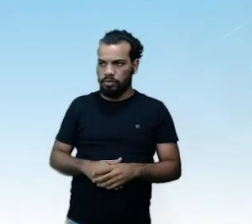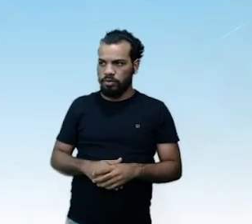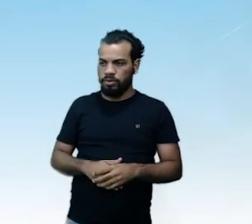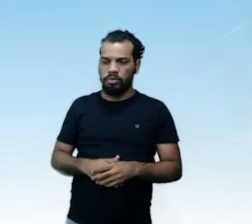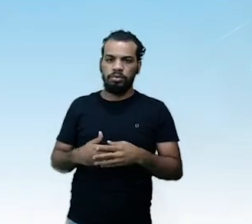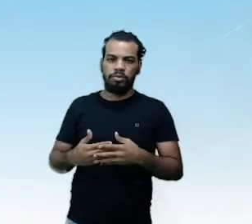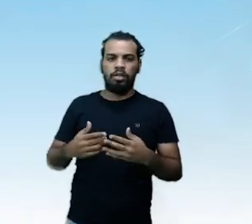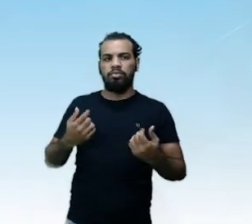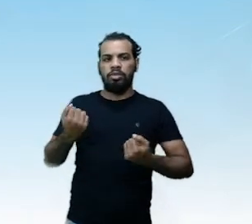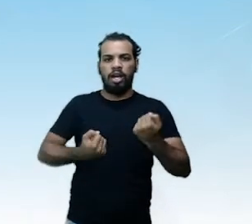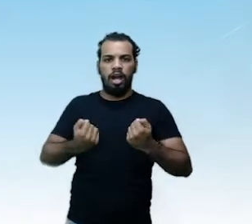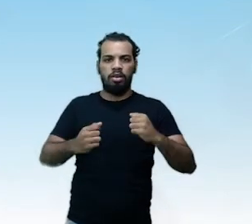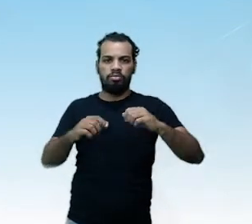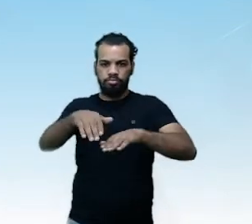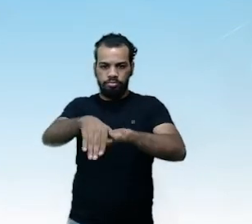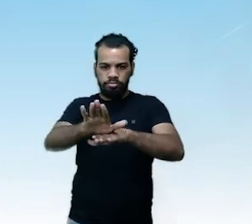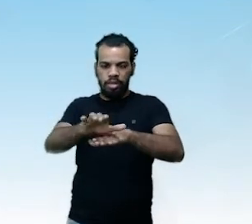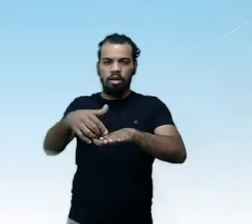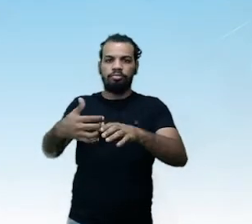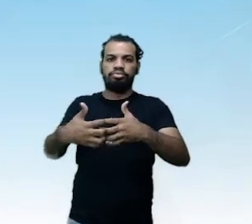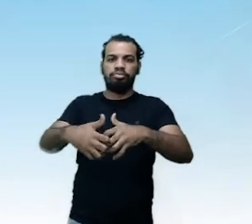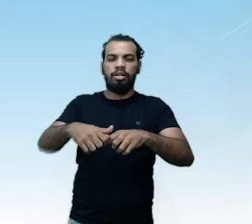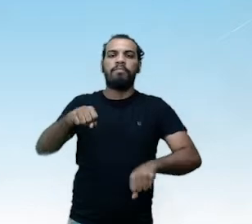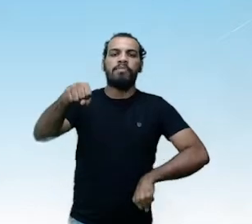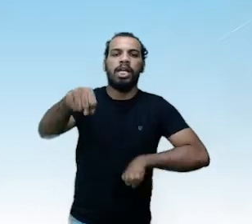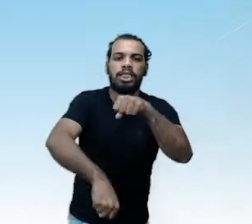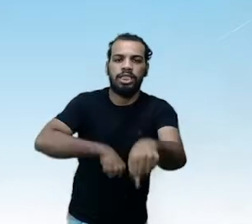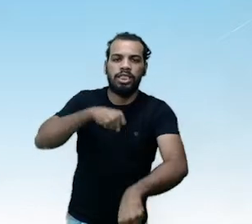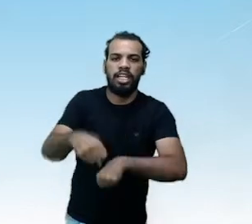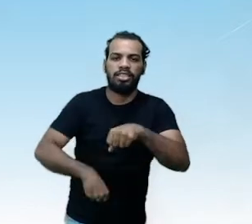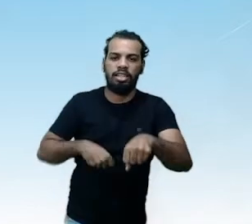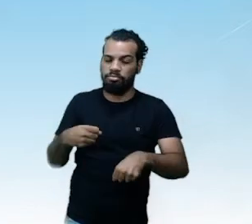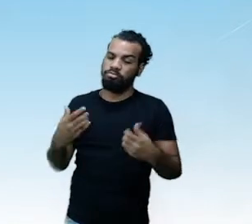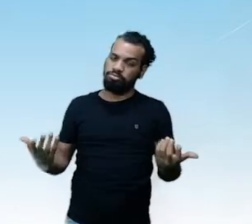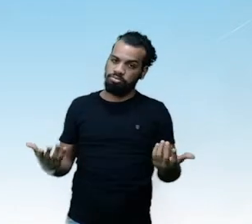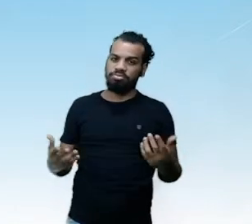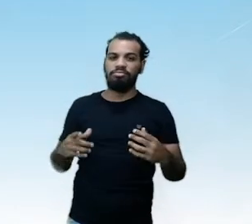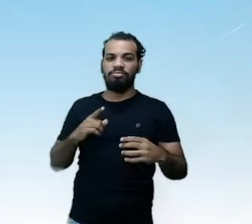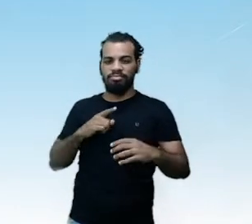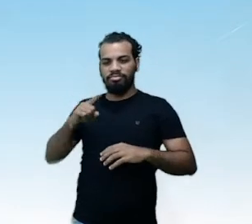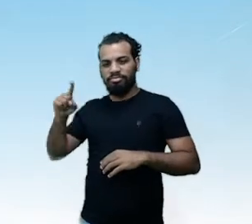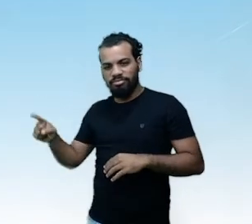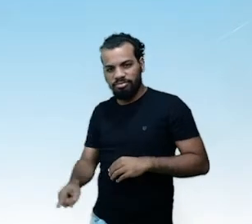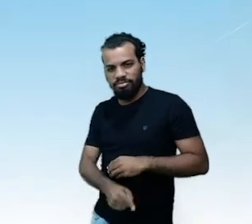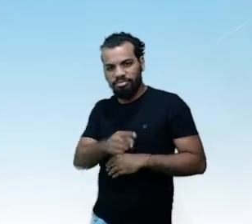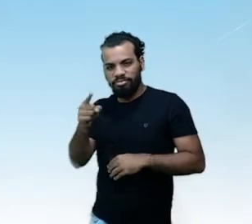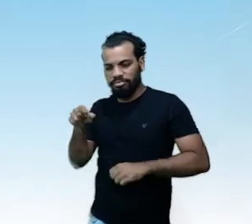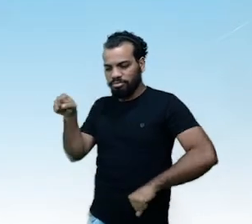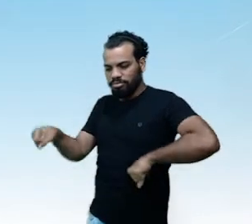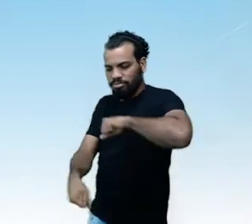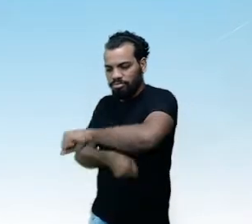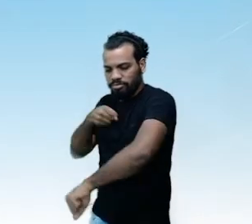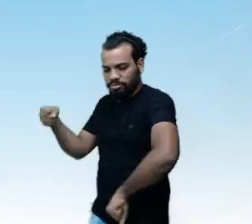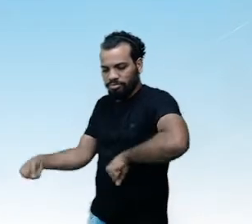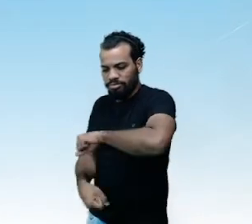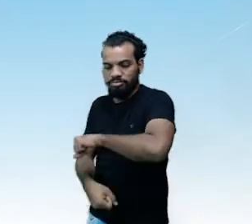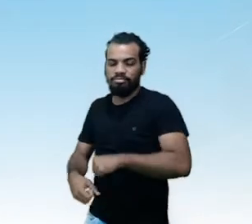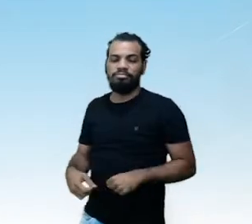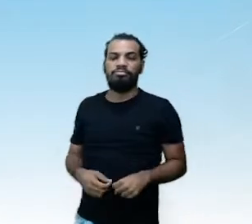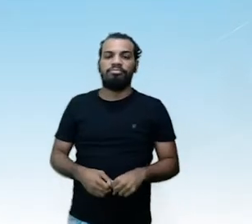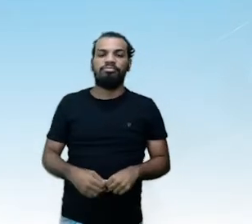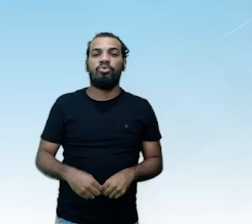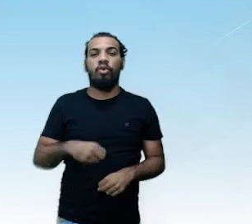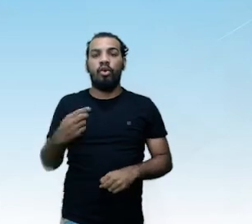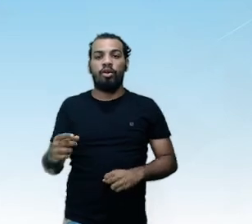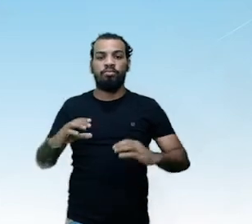de carros, bicicletas e muitas outras. As rodanas, elas também são conhecidas como polias. Isso mesmo,